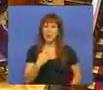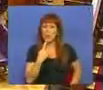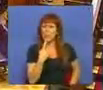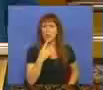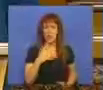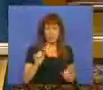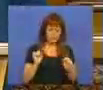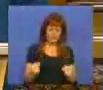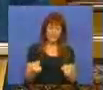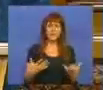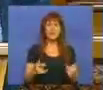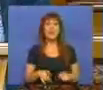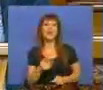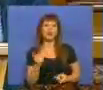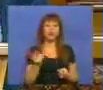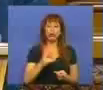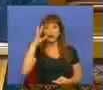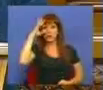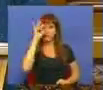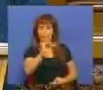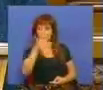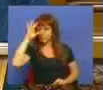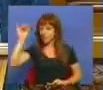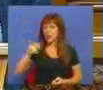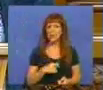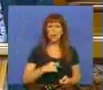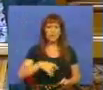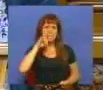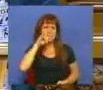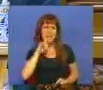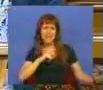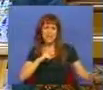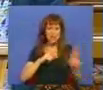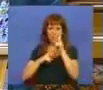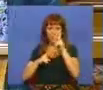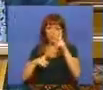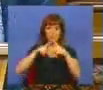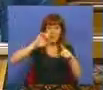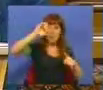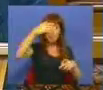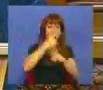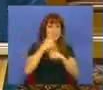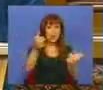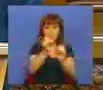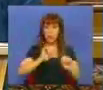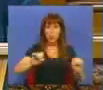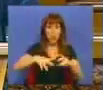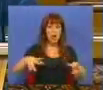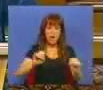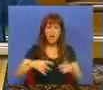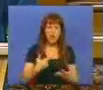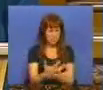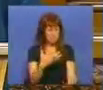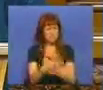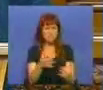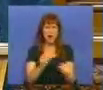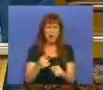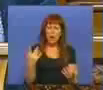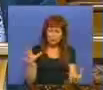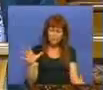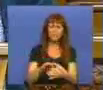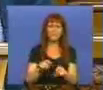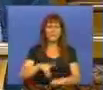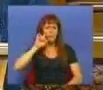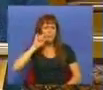demasiado rígido. Estes dois mitos são duas mentiras. Primeiro, porque não existe nenhuma evidência que